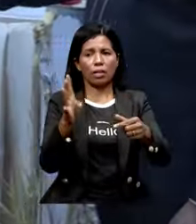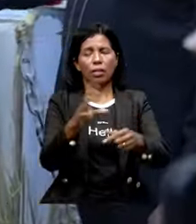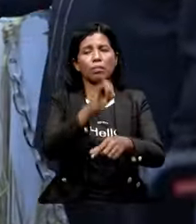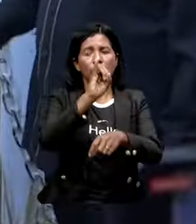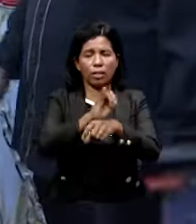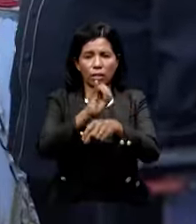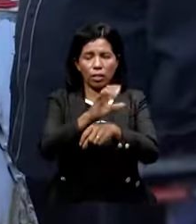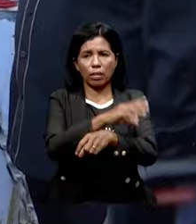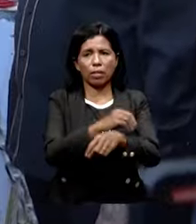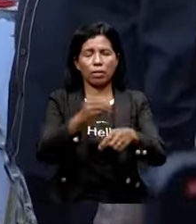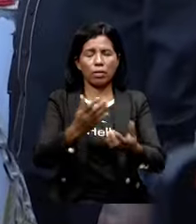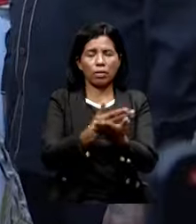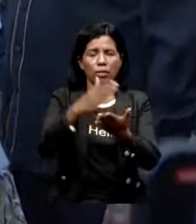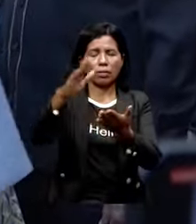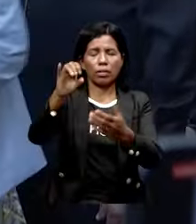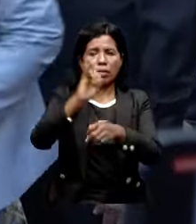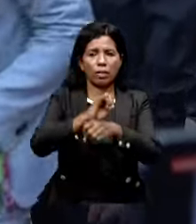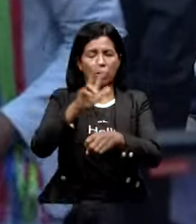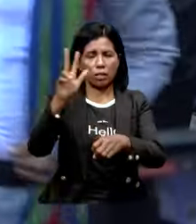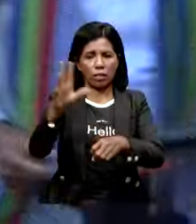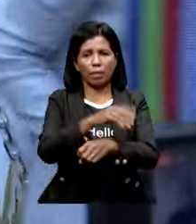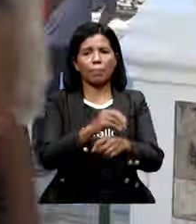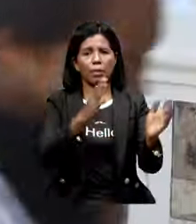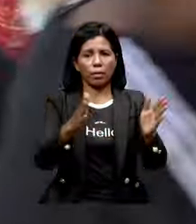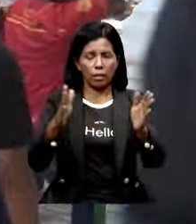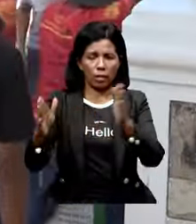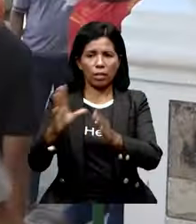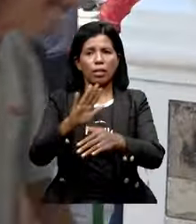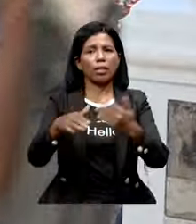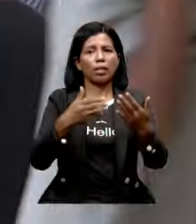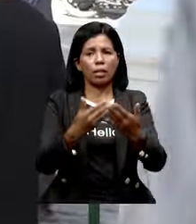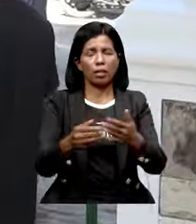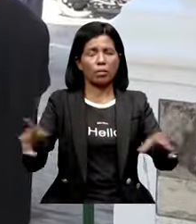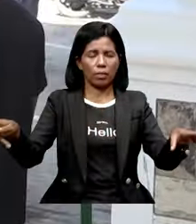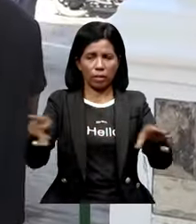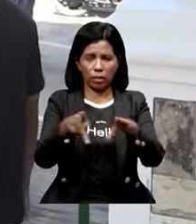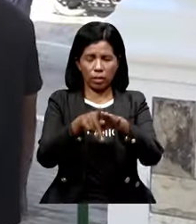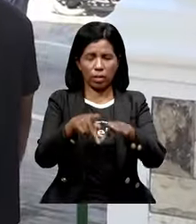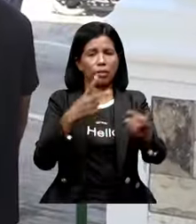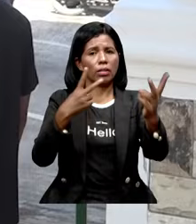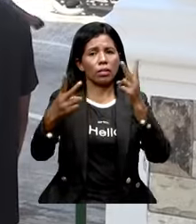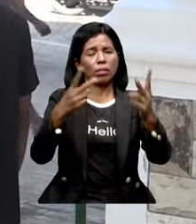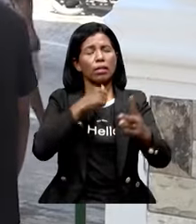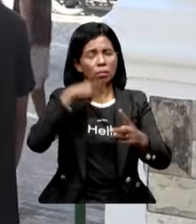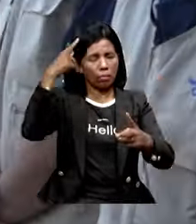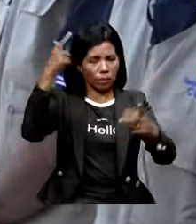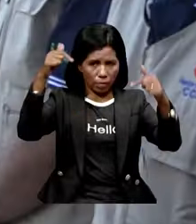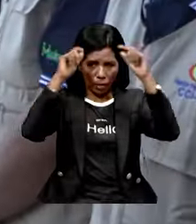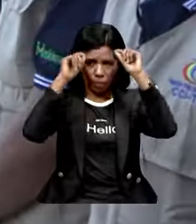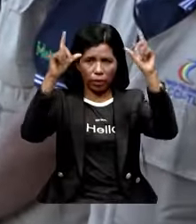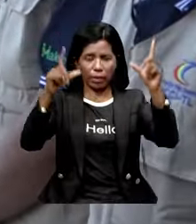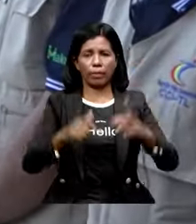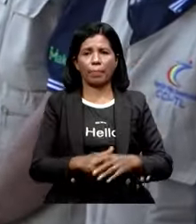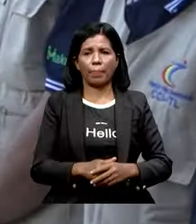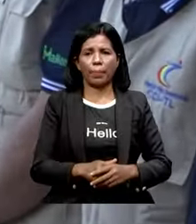igreja, ou de distribuir ba diocese tolo, não é prepara ba peregrino sira nebe, mas participa e visita pa Francisco mai Timor-Leste. Além de né,